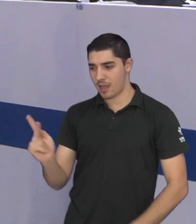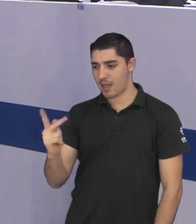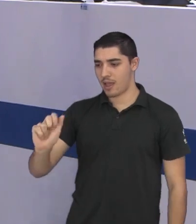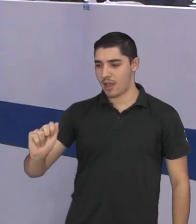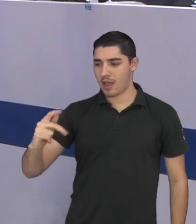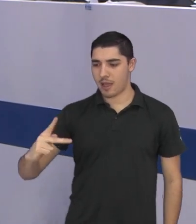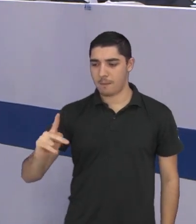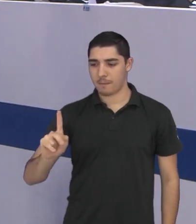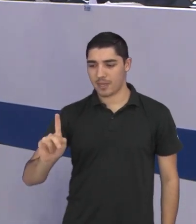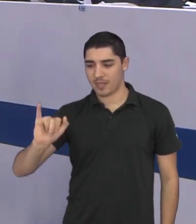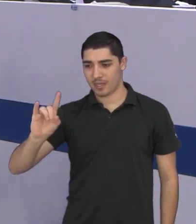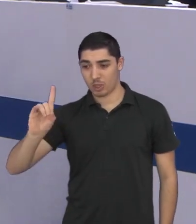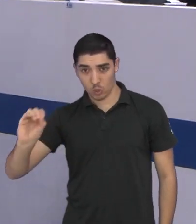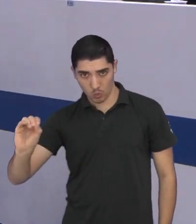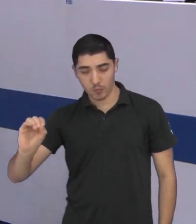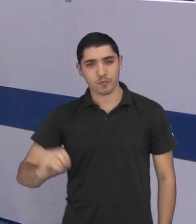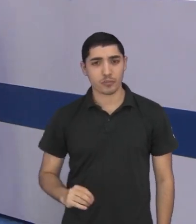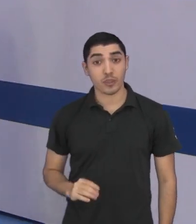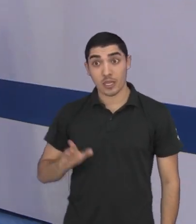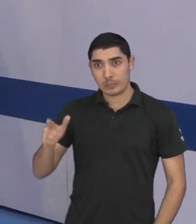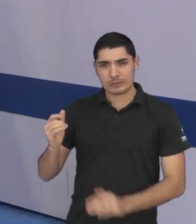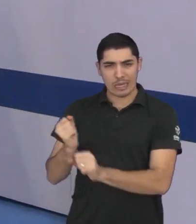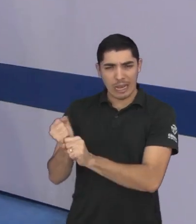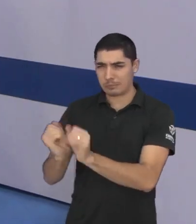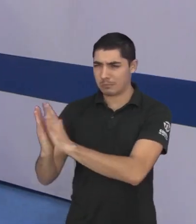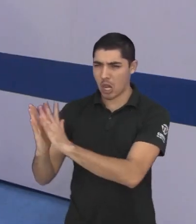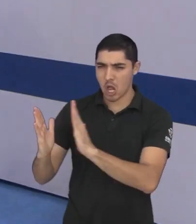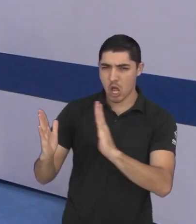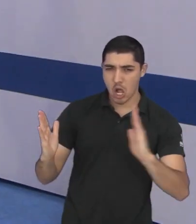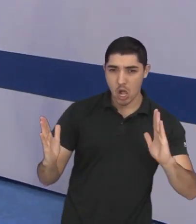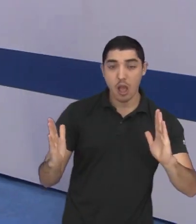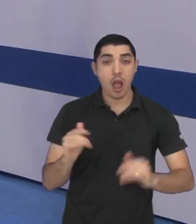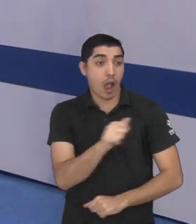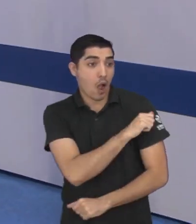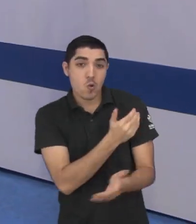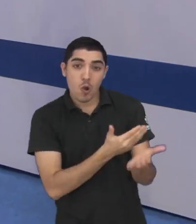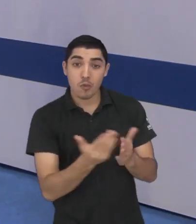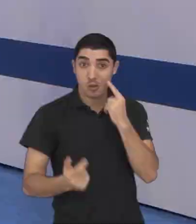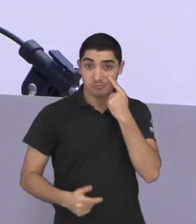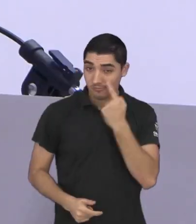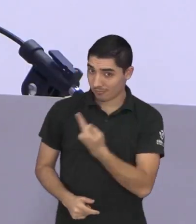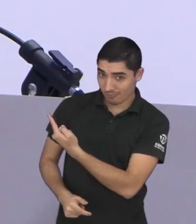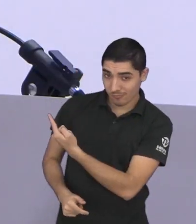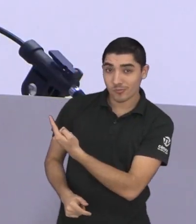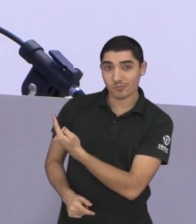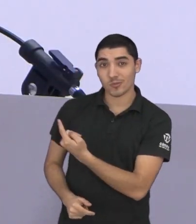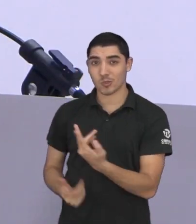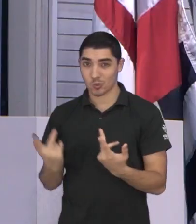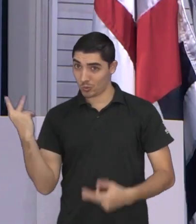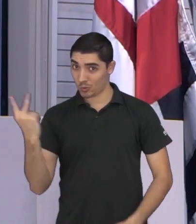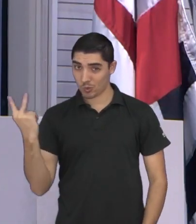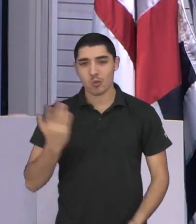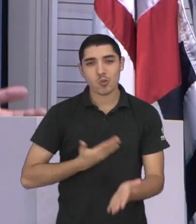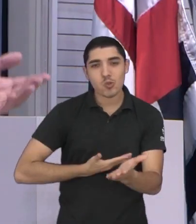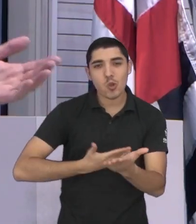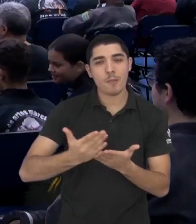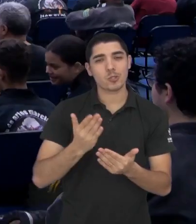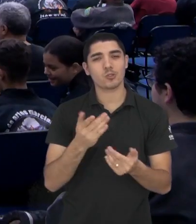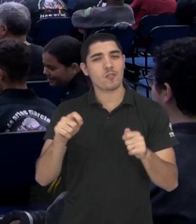estão no primeiro mandato no Conselho Tutelar. A posse foi em janeiro e agora, passado pouco mais de um mês, já estão